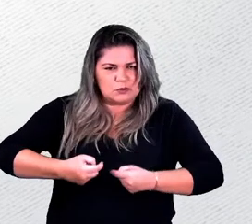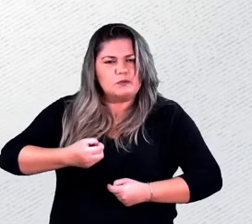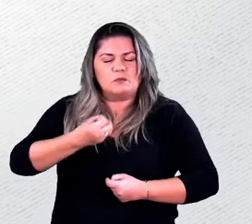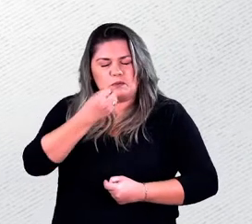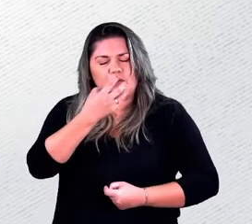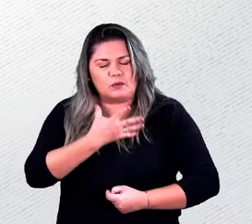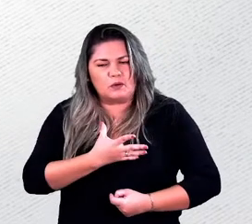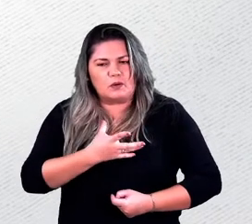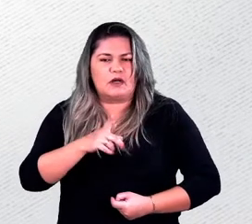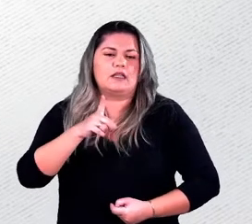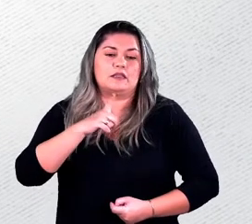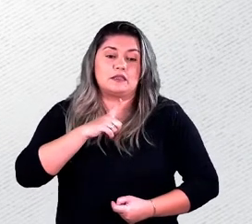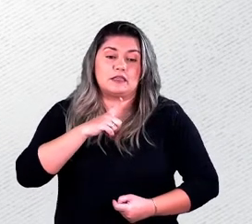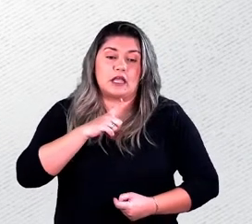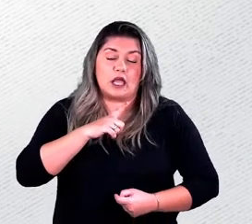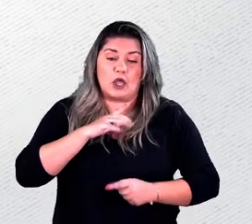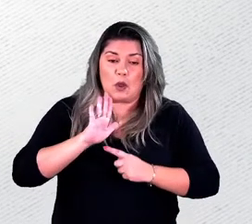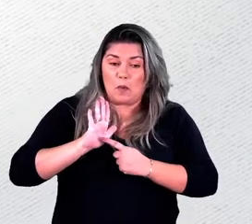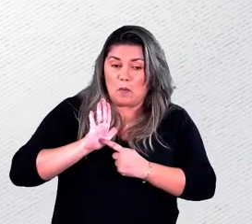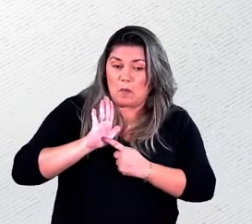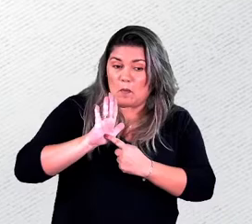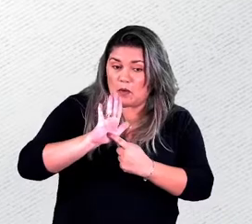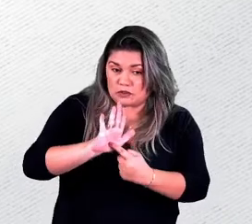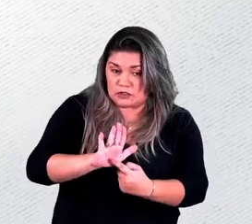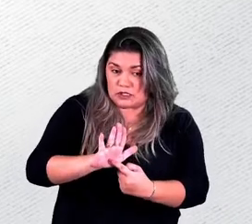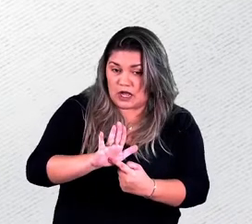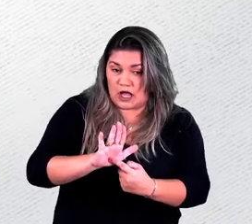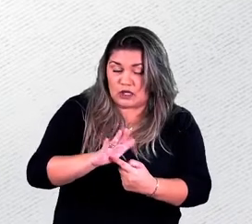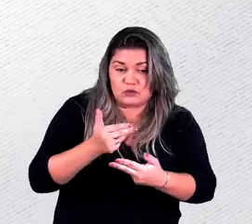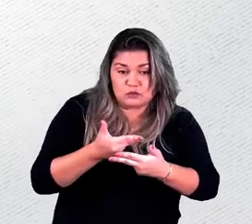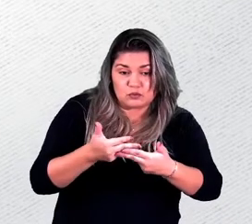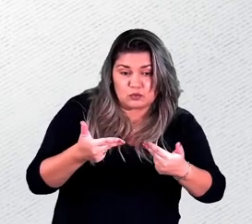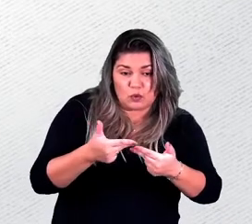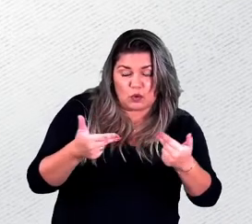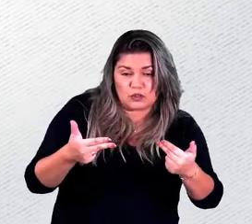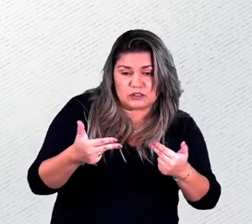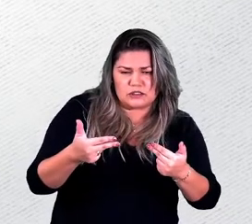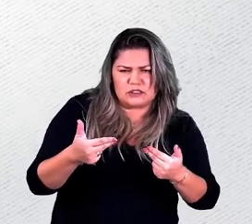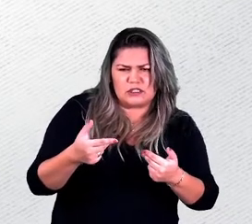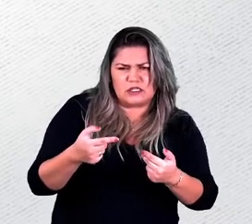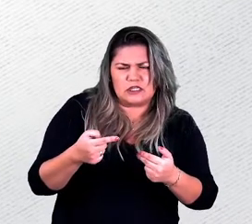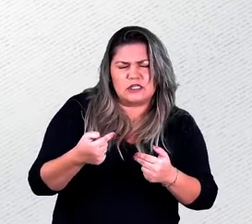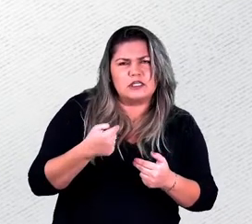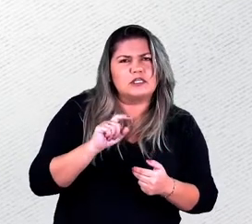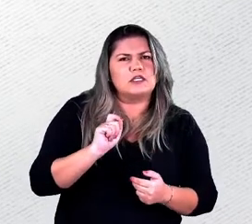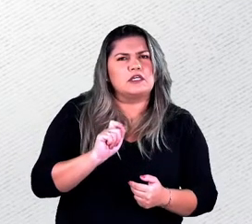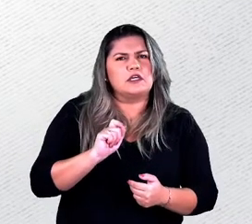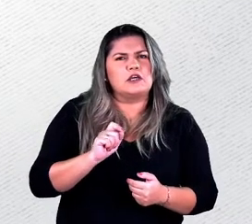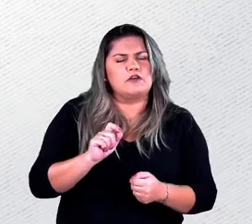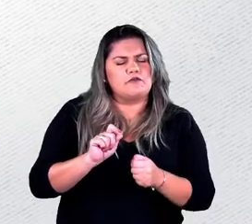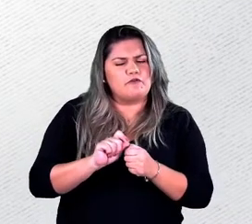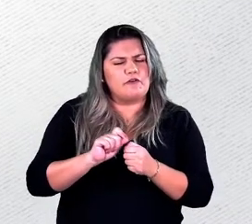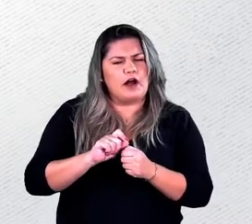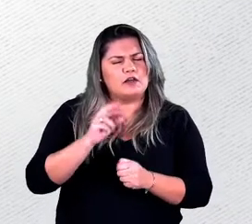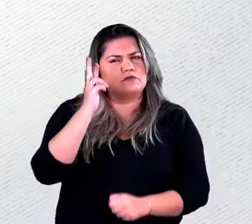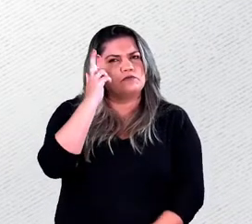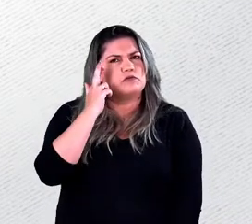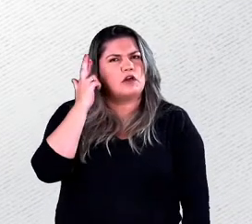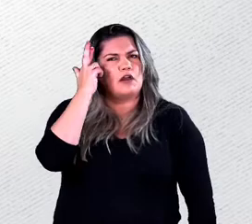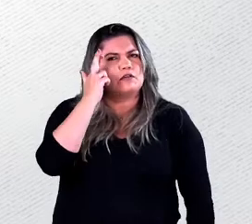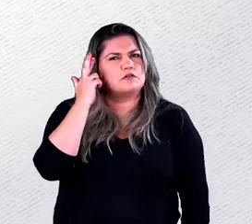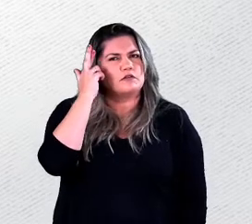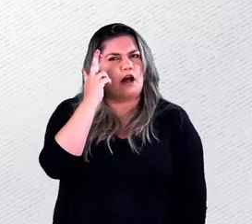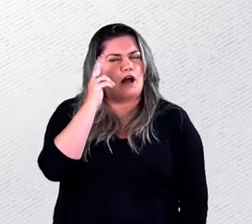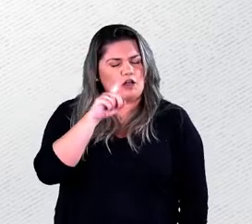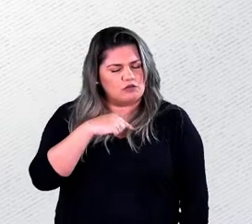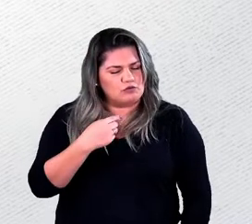e tem apresentado proposições que nos trazem A reflexão bom e nos trazem a certeza